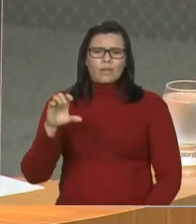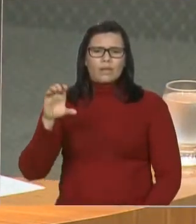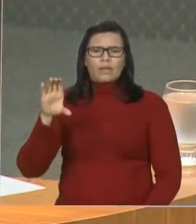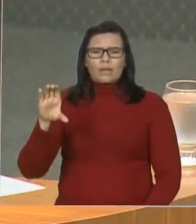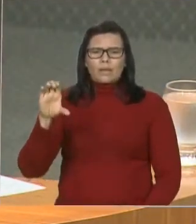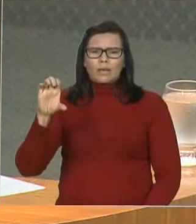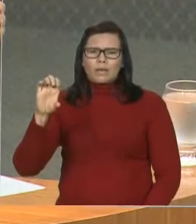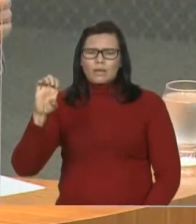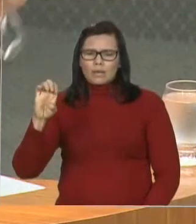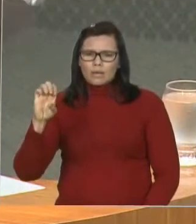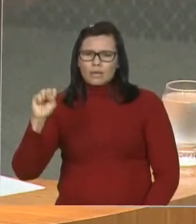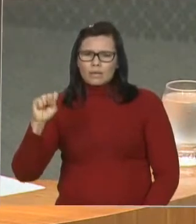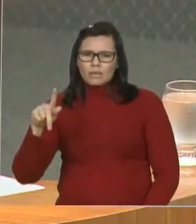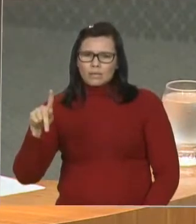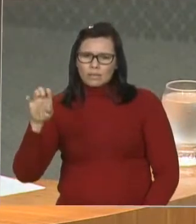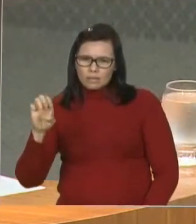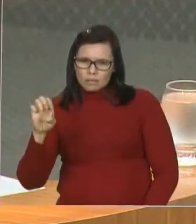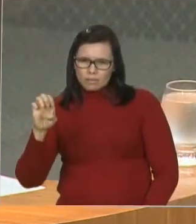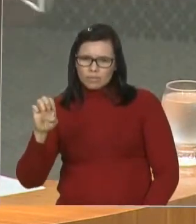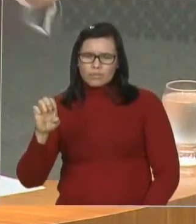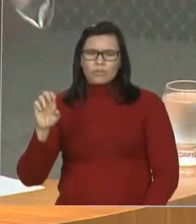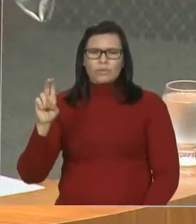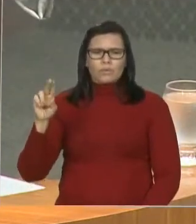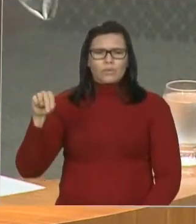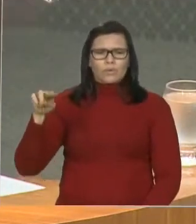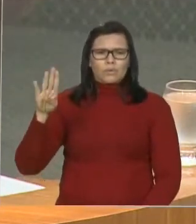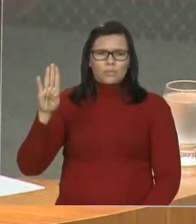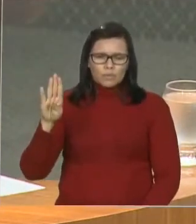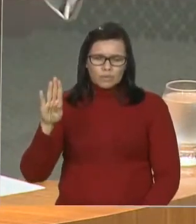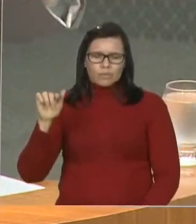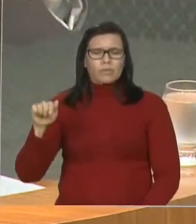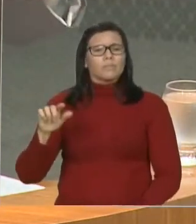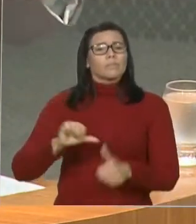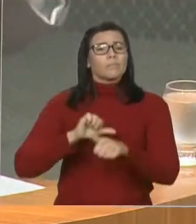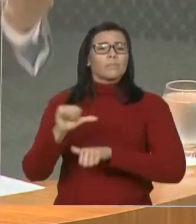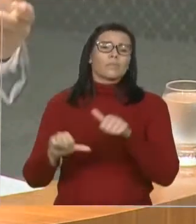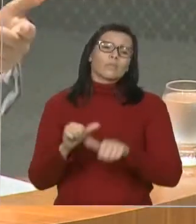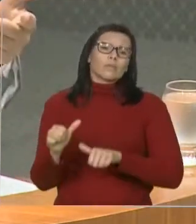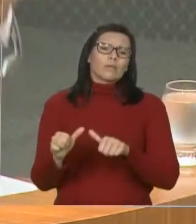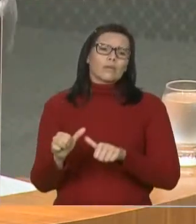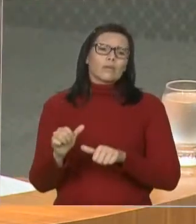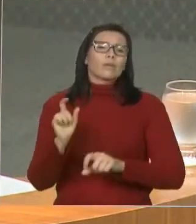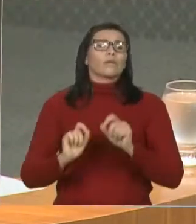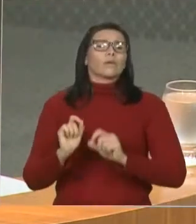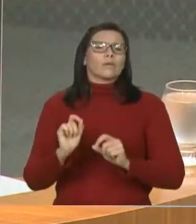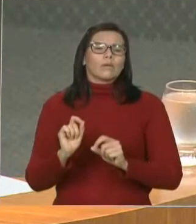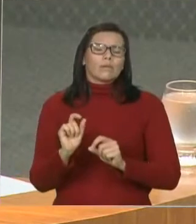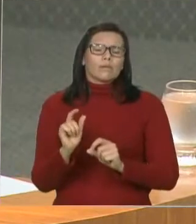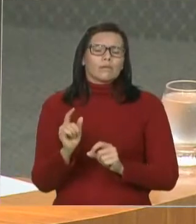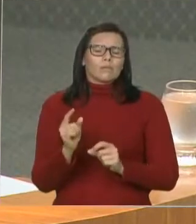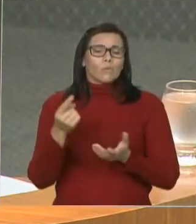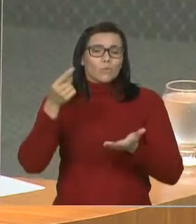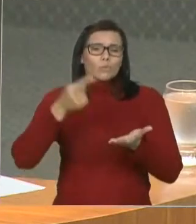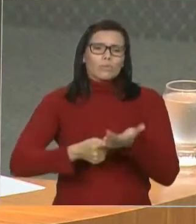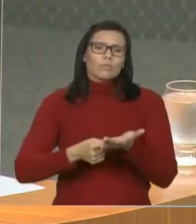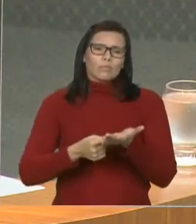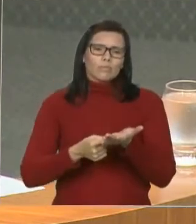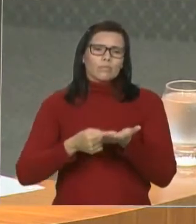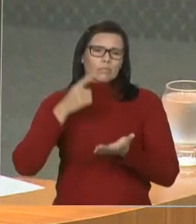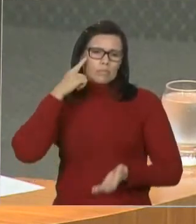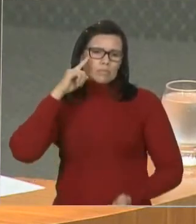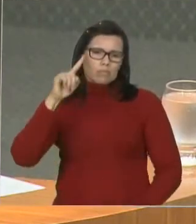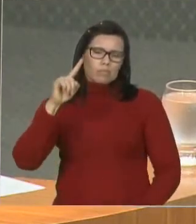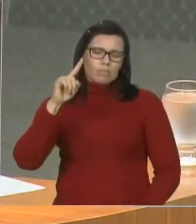da prova para janeiro. Nós fizemos duas indicações, solicitando ao governo do estado que mantenha a data da prova